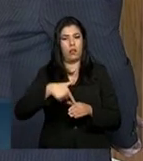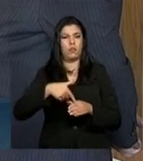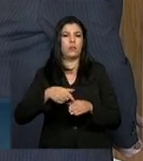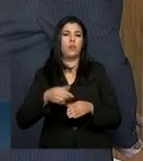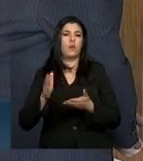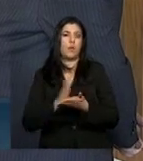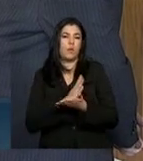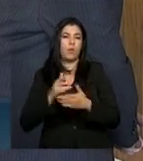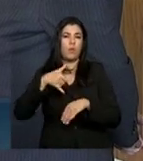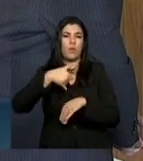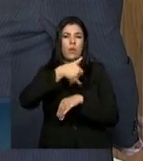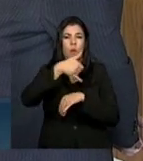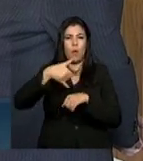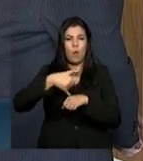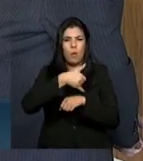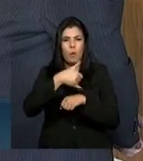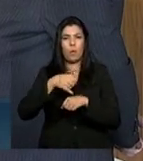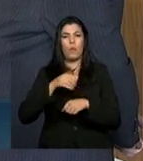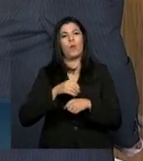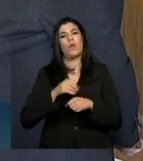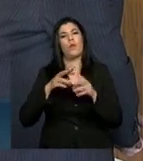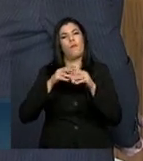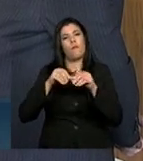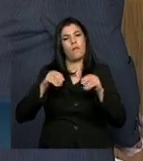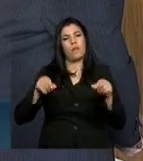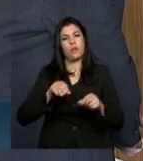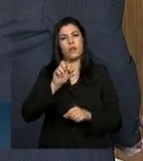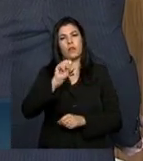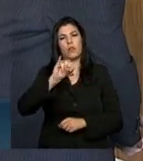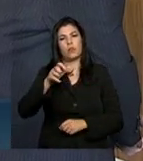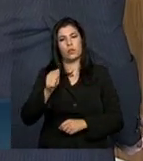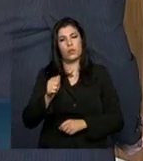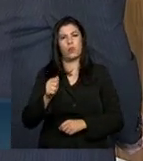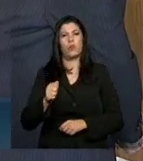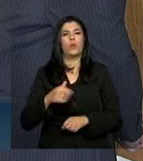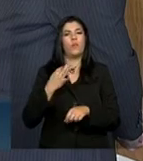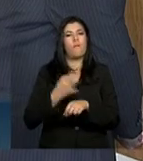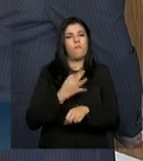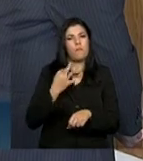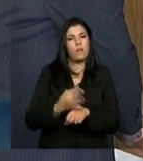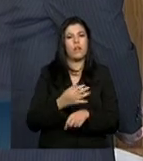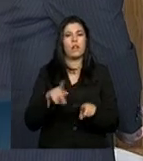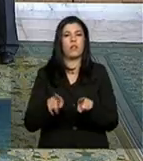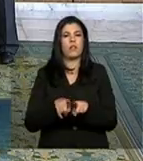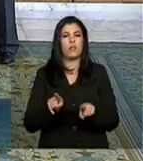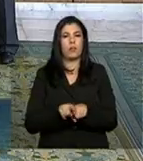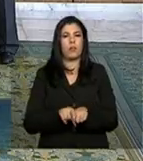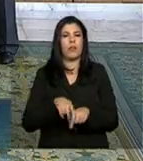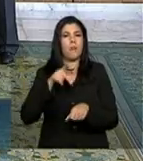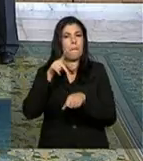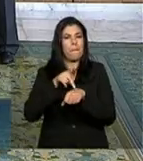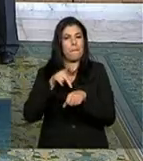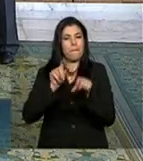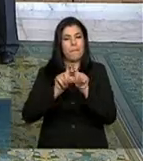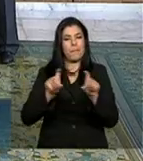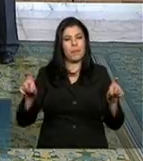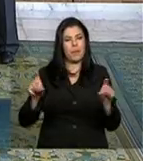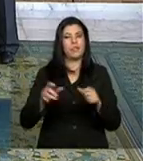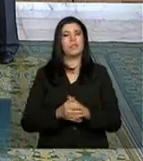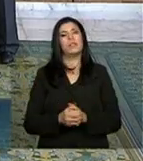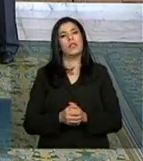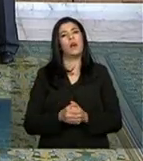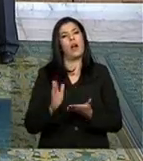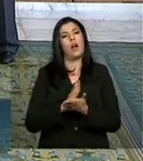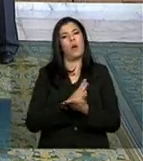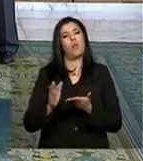óleos brutos de petróleo, farelo de soja, minério de ferro, além de pastas de madeira. Esses são os principais produtos que o